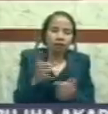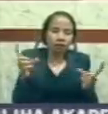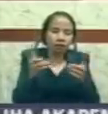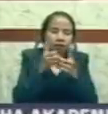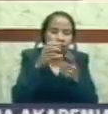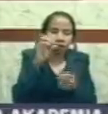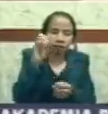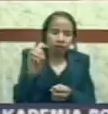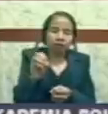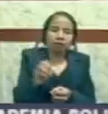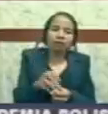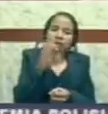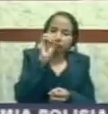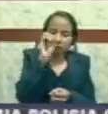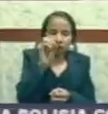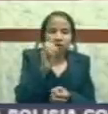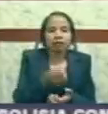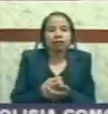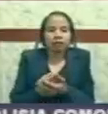contra 0, abstenção 0.